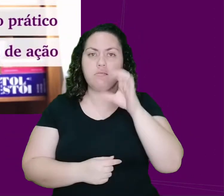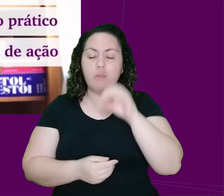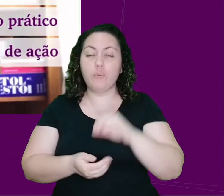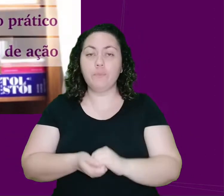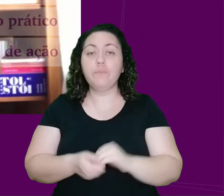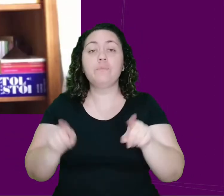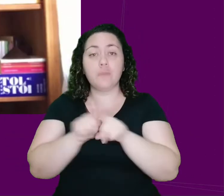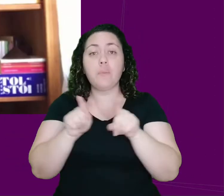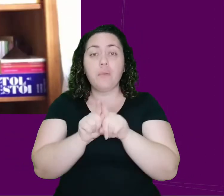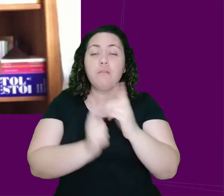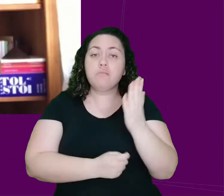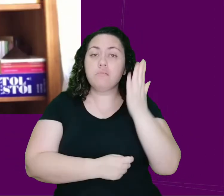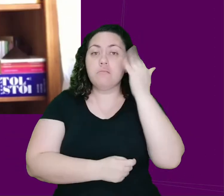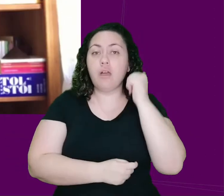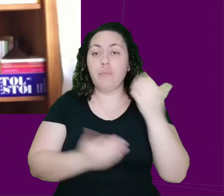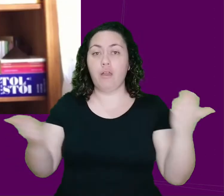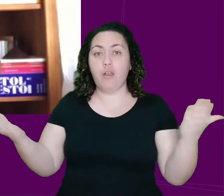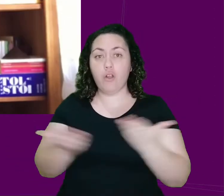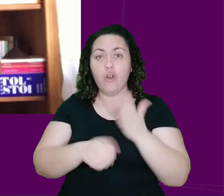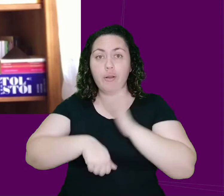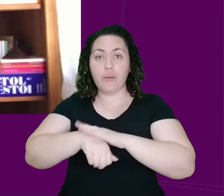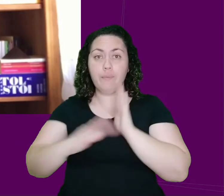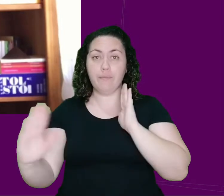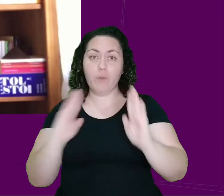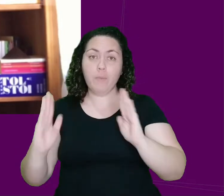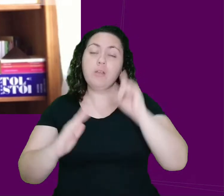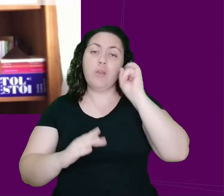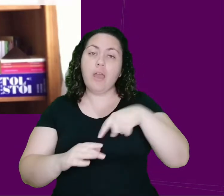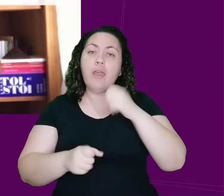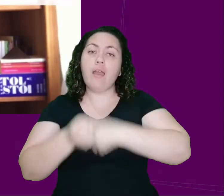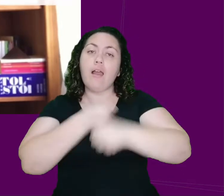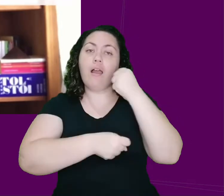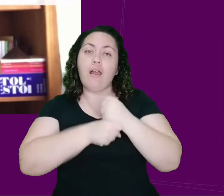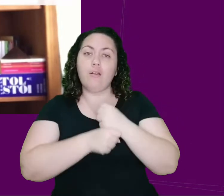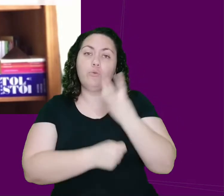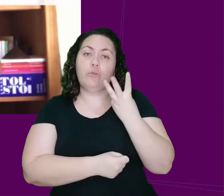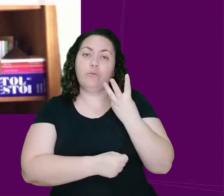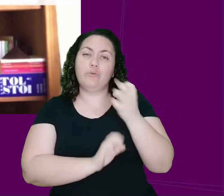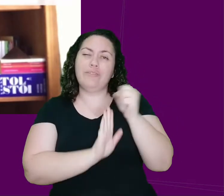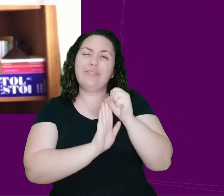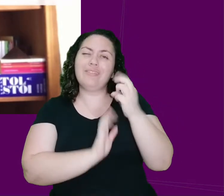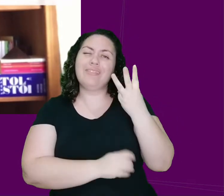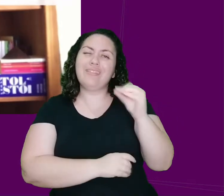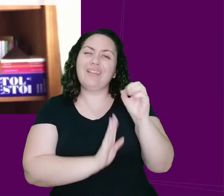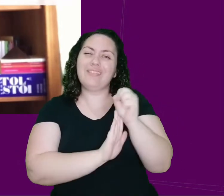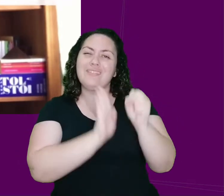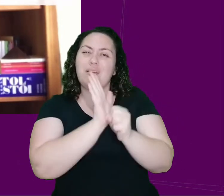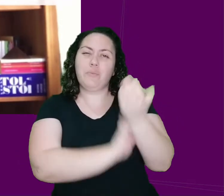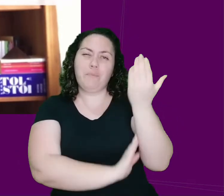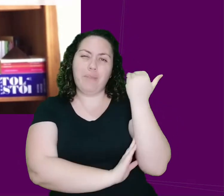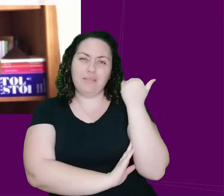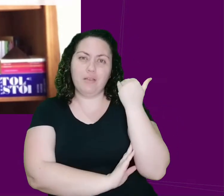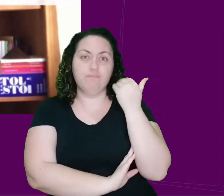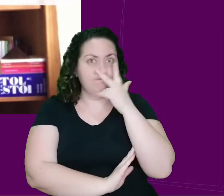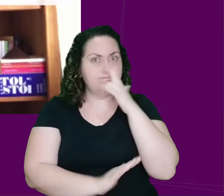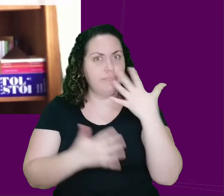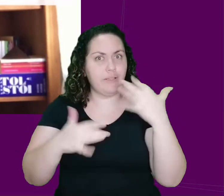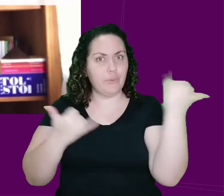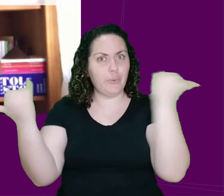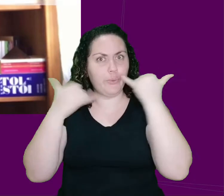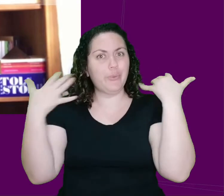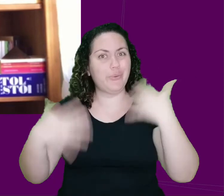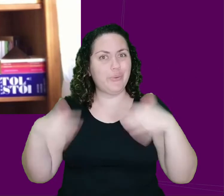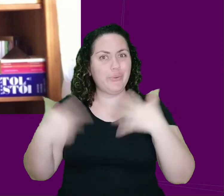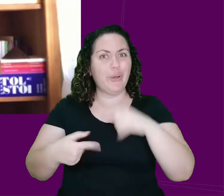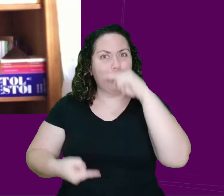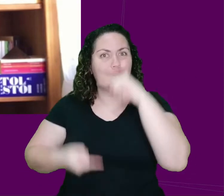sabendo também que nos encontramos nesse momento no início dos anos 30 do século passado. Parece bastante informação para